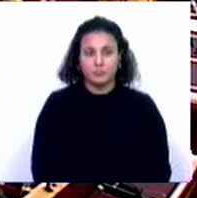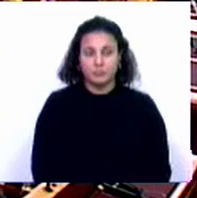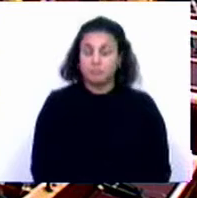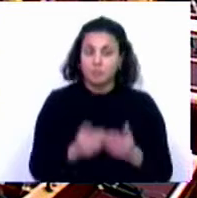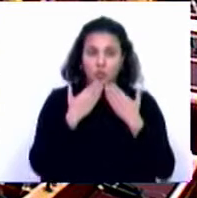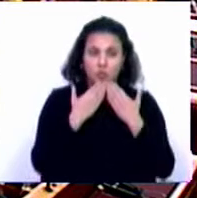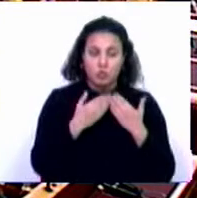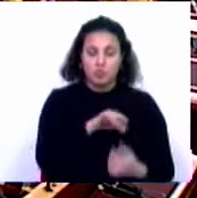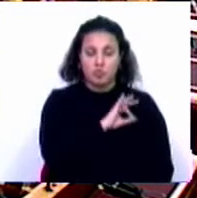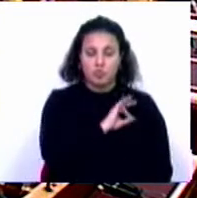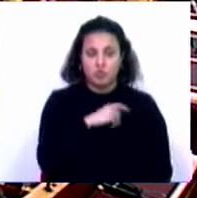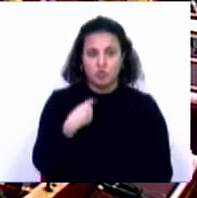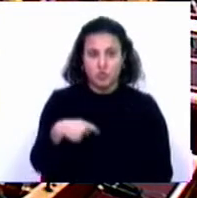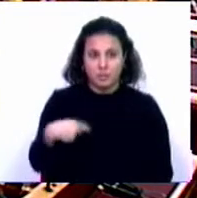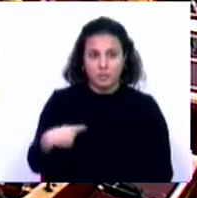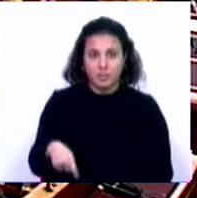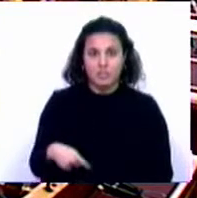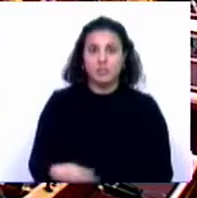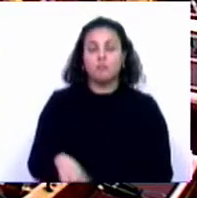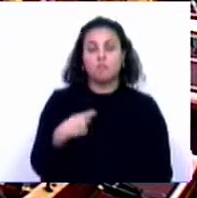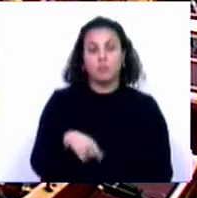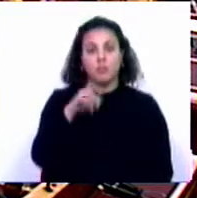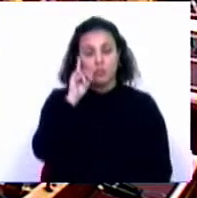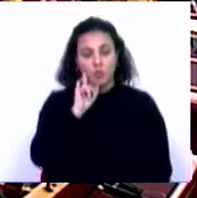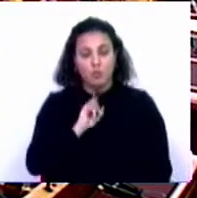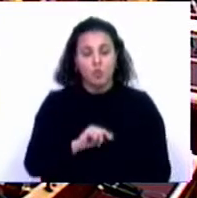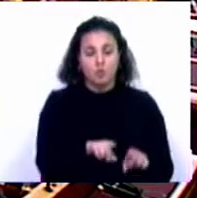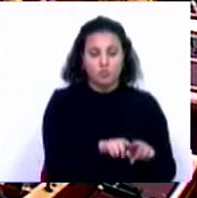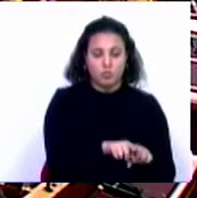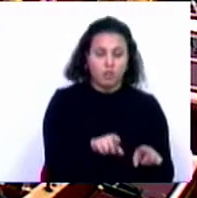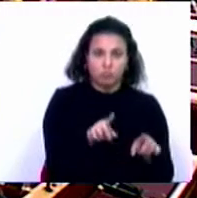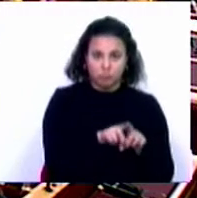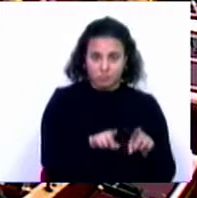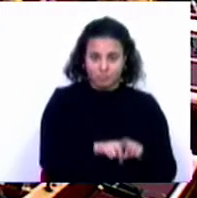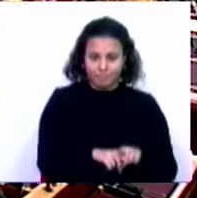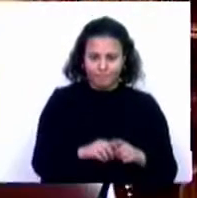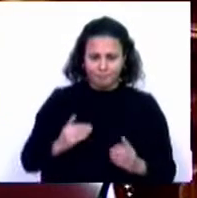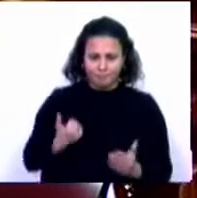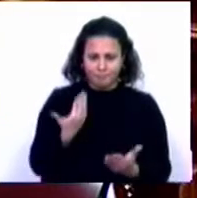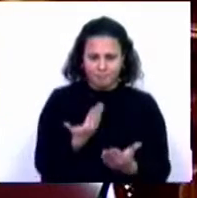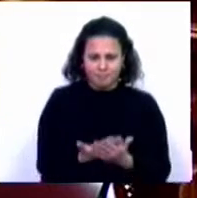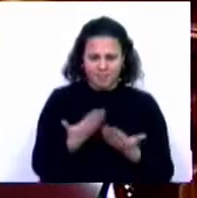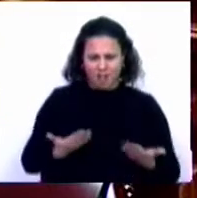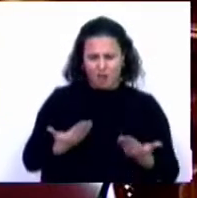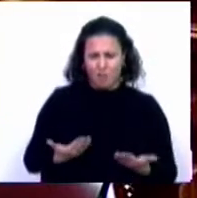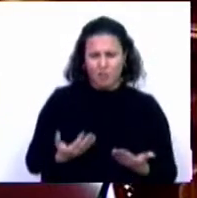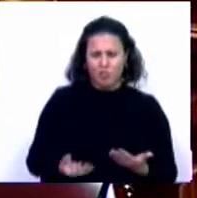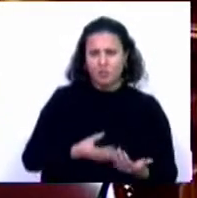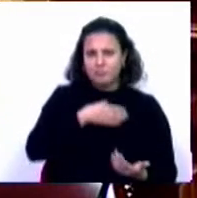Muito obrigado, Sr. Presidente. Sr. Presidente, Sras. e Srs. Deputados, a proposta que agora debatemos, ou as